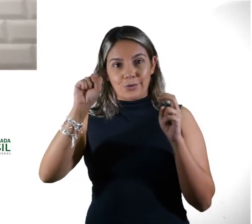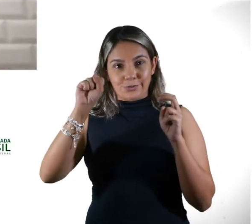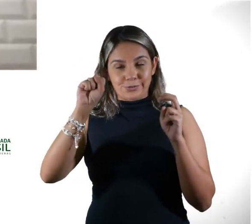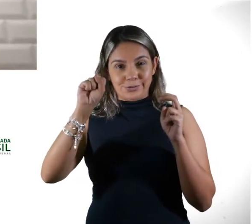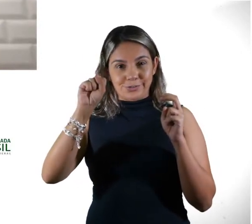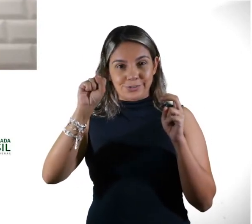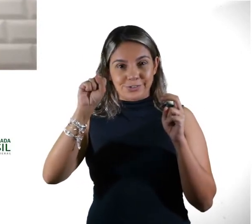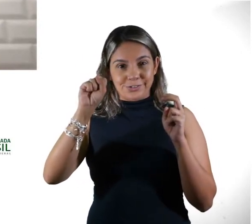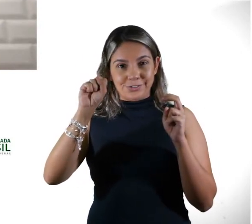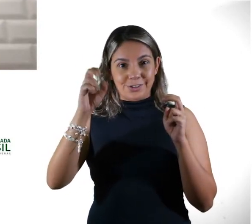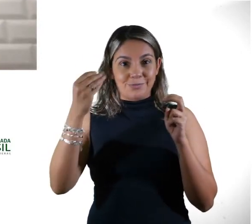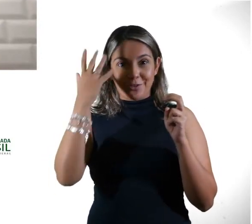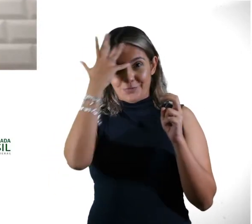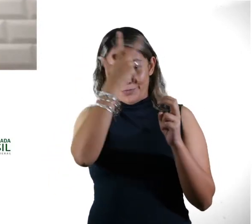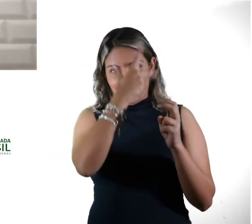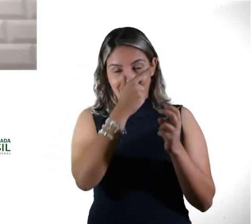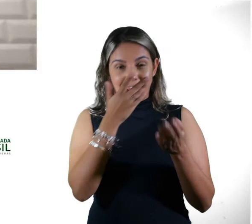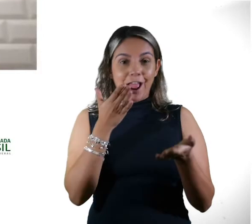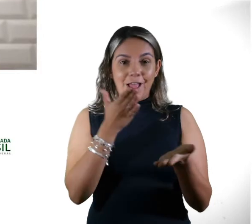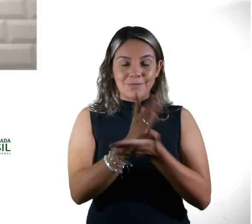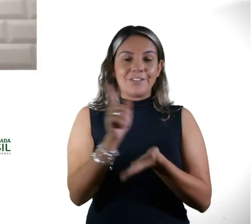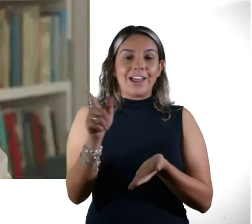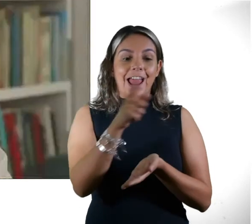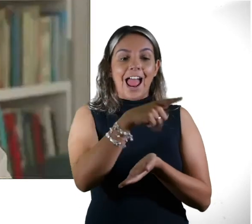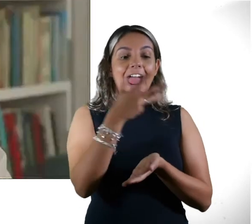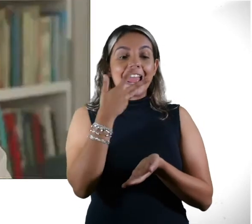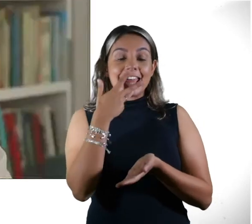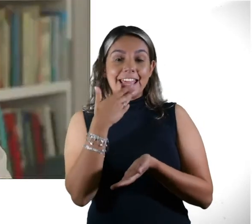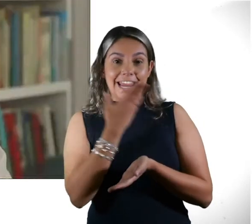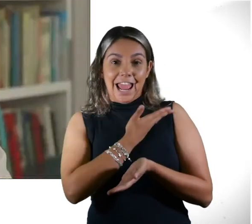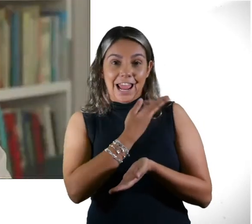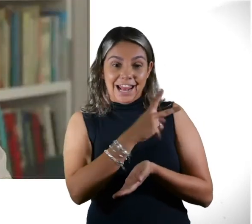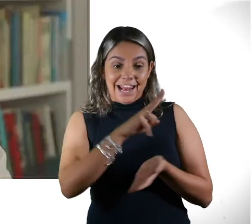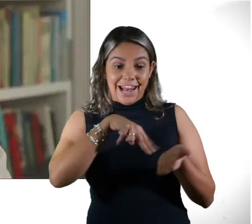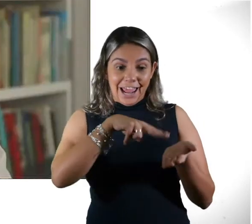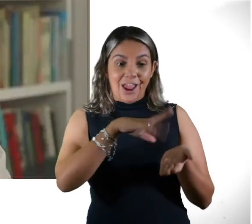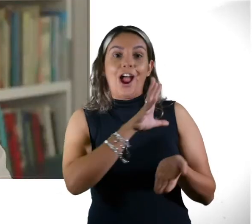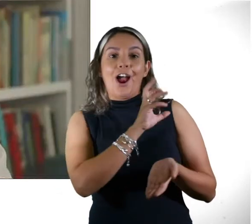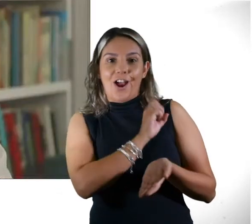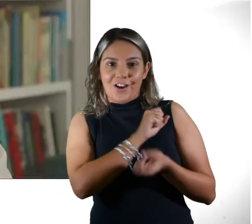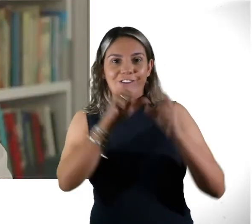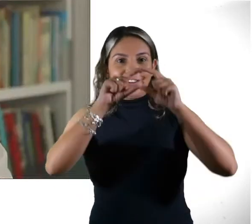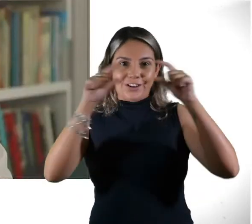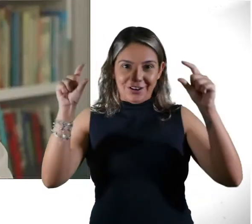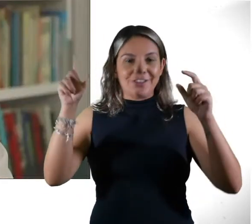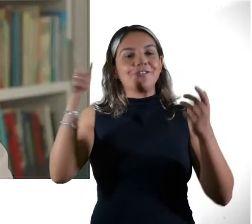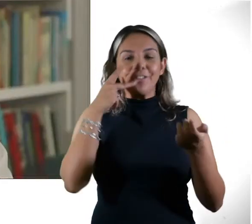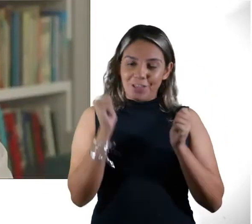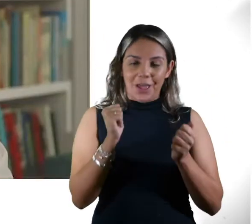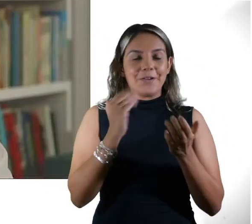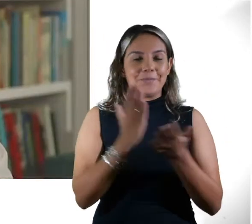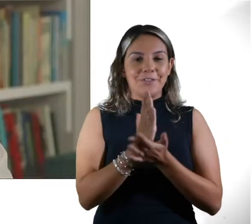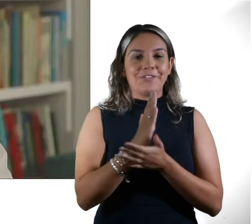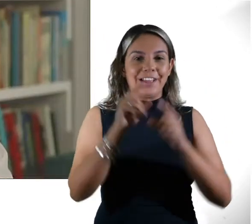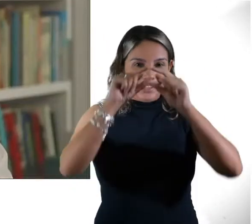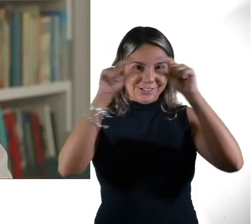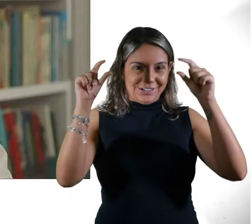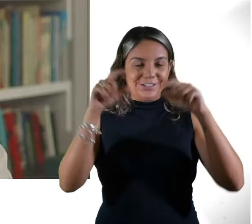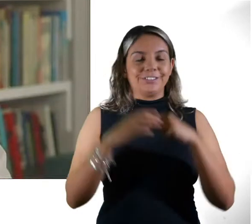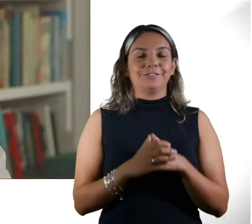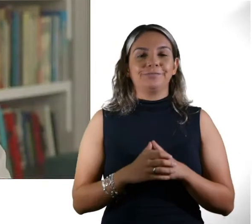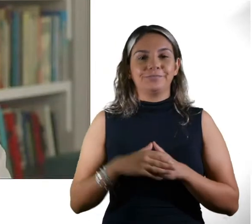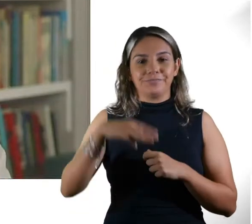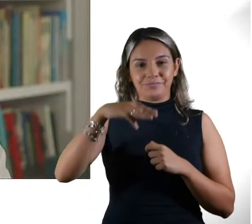ficou super intrigada, ou seja, foi aprovado por criança. Então está aprovado.